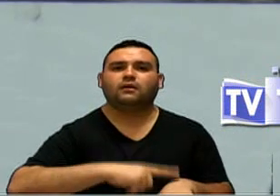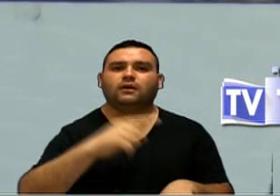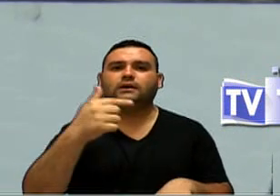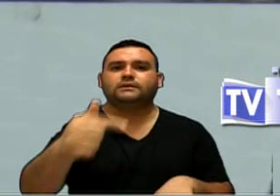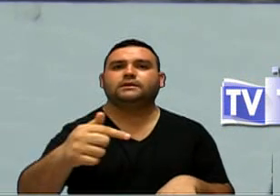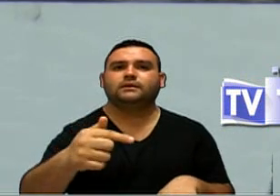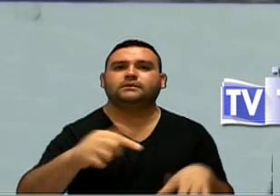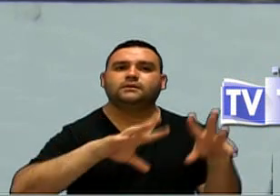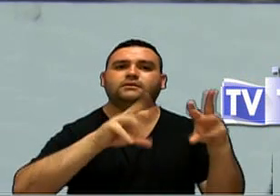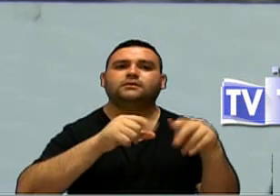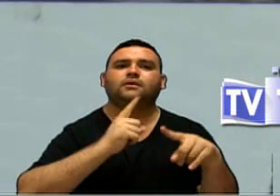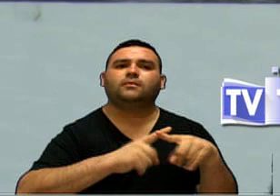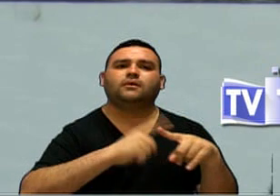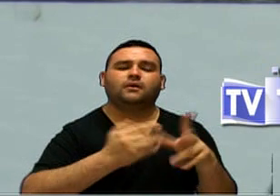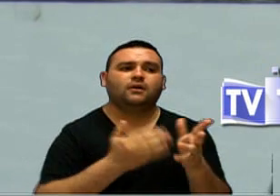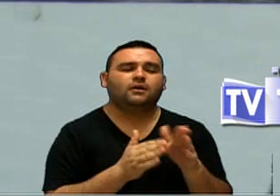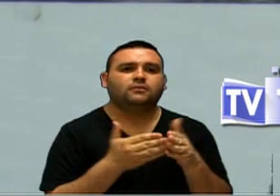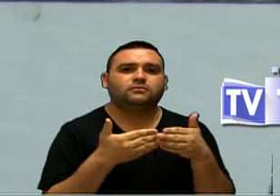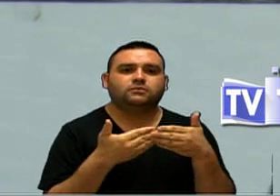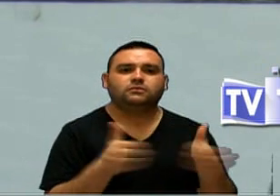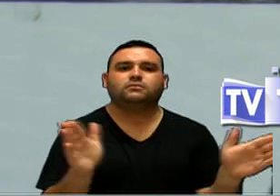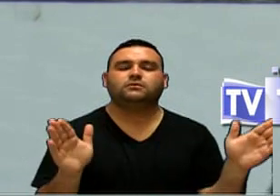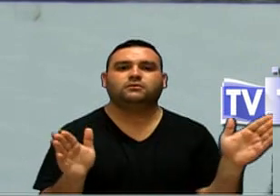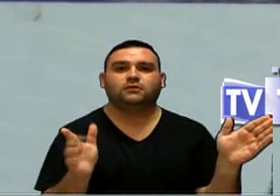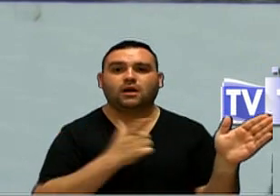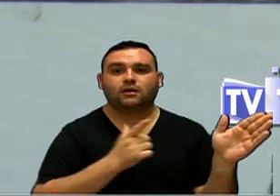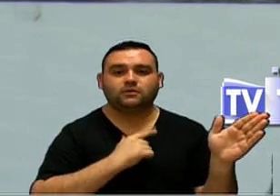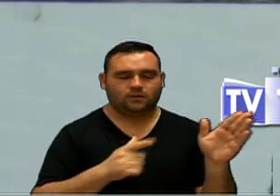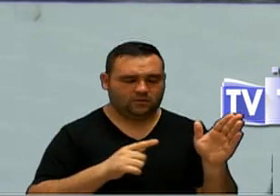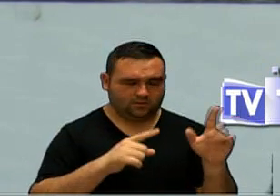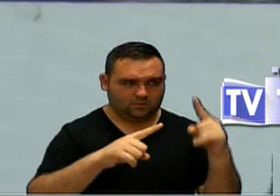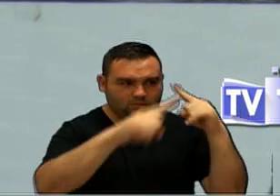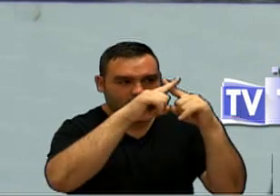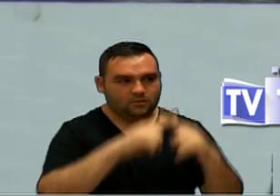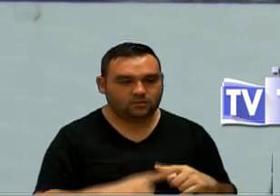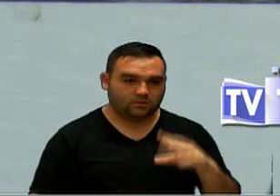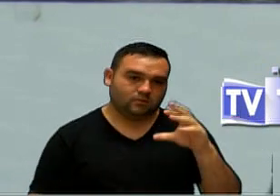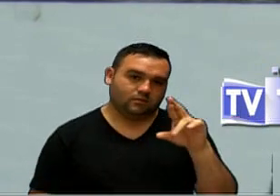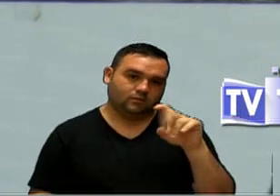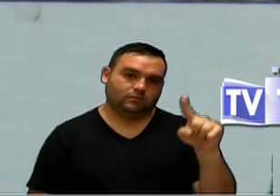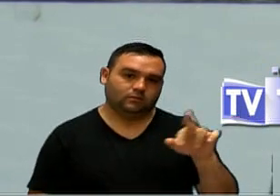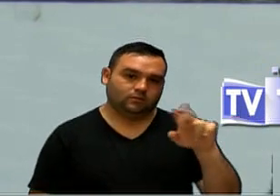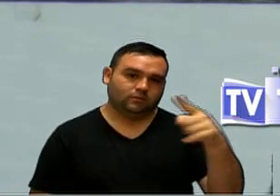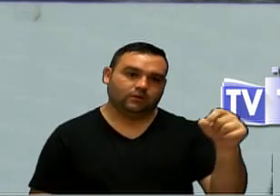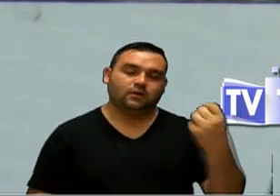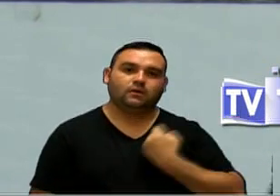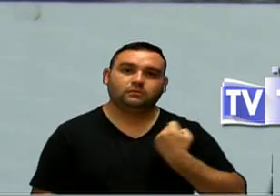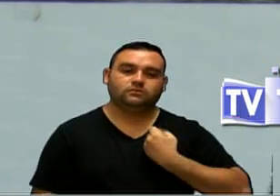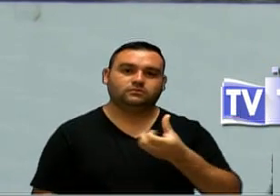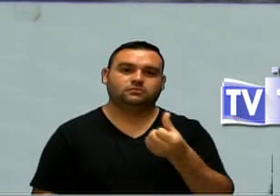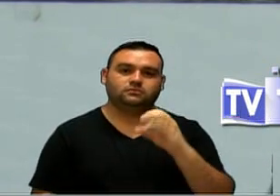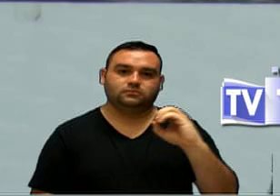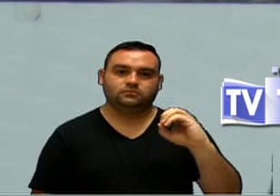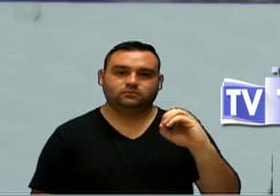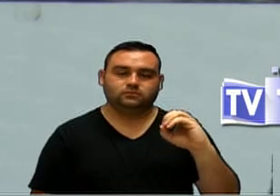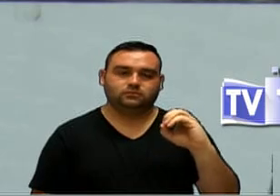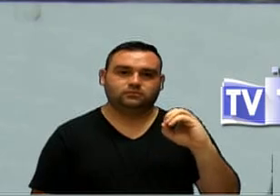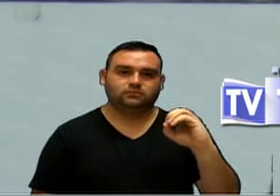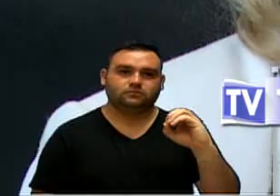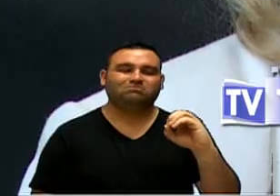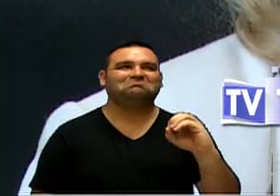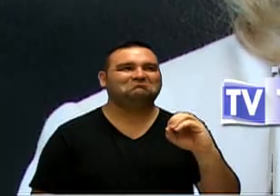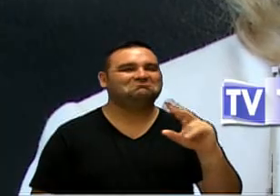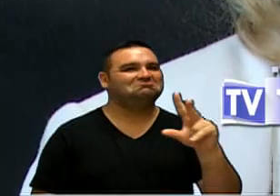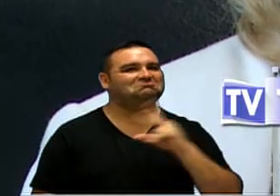horas, da abertura do Cruzeirão de número 60.